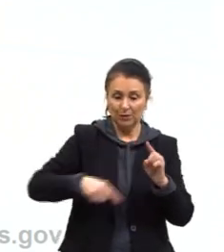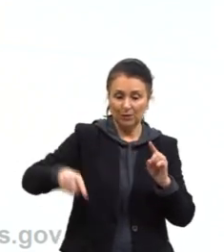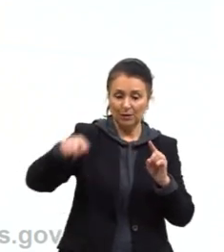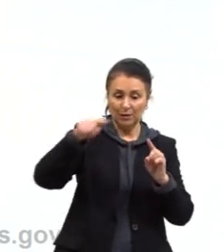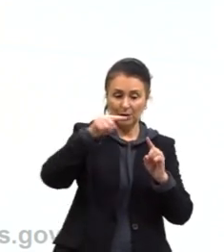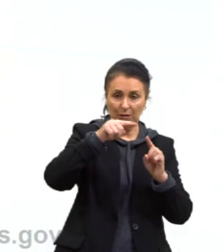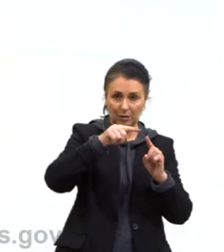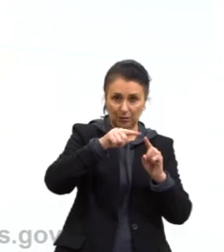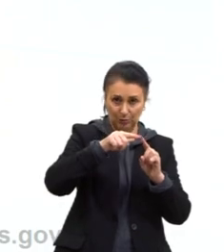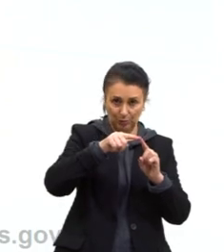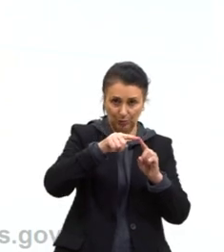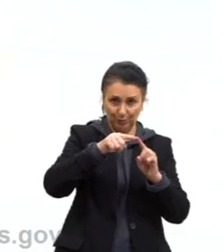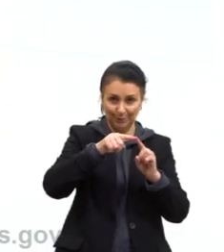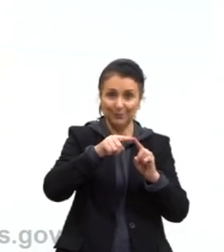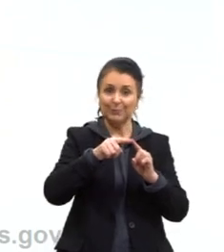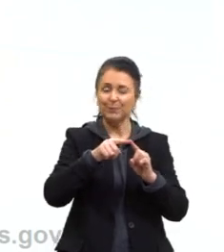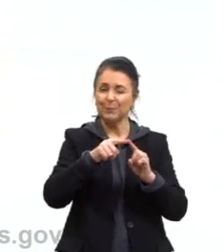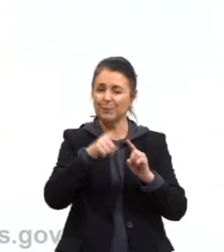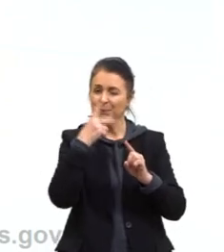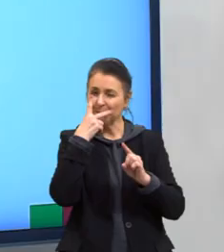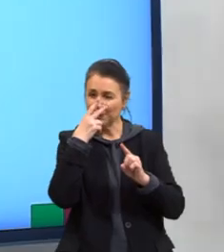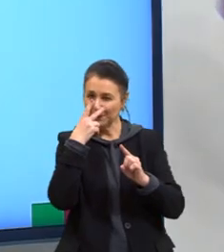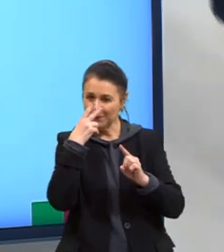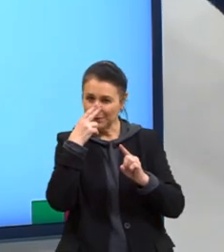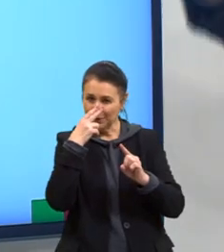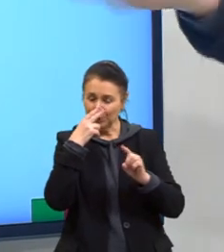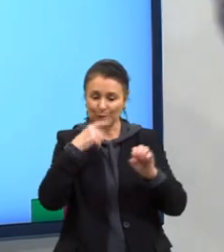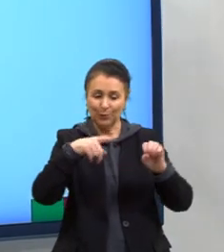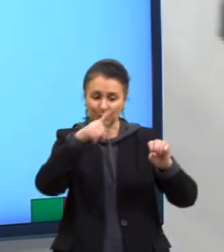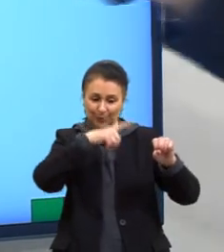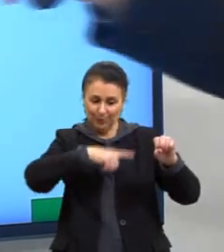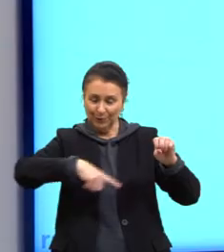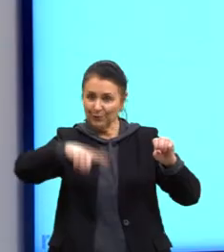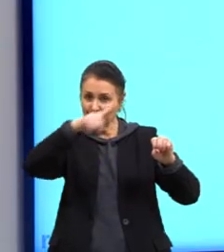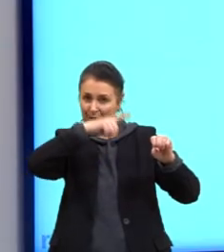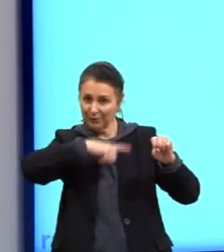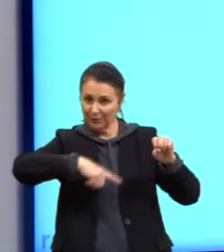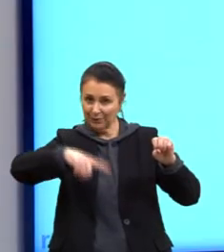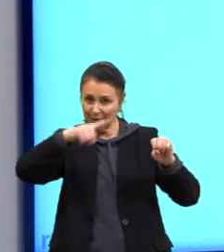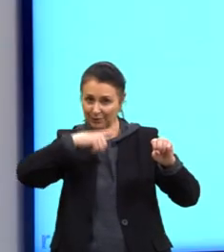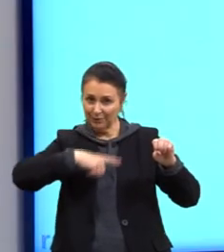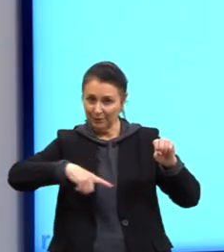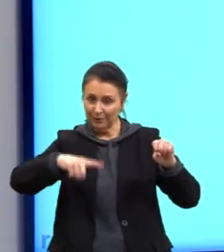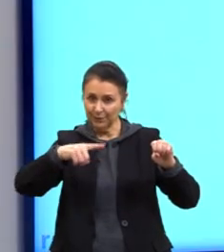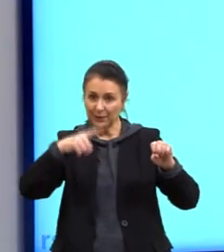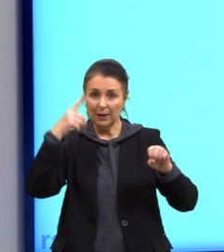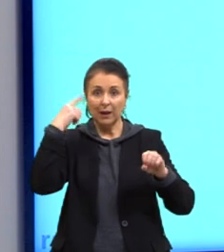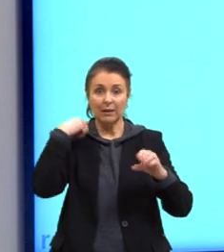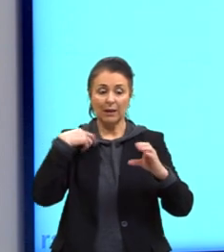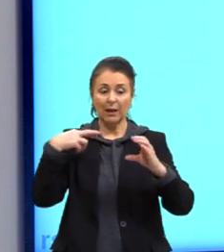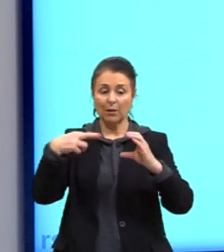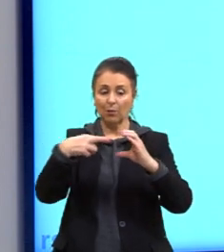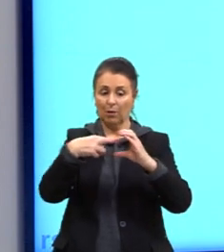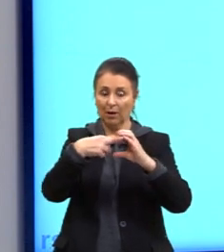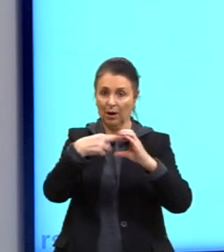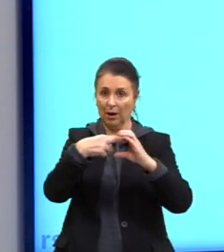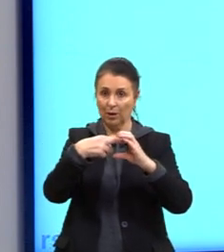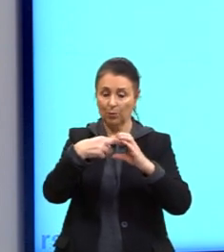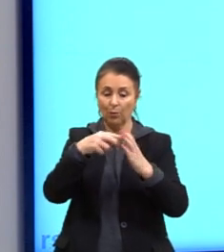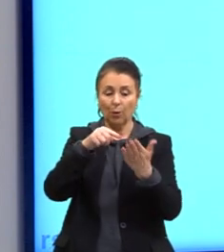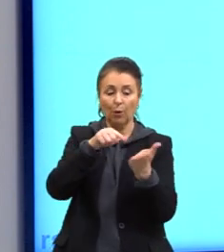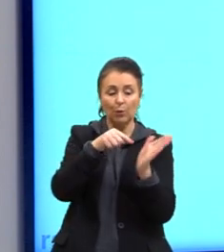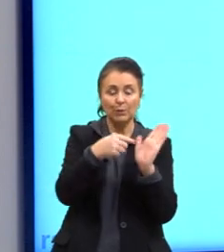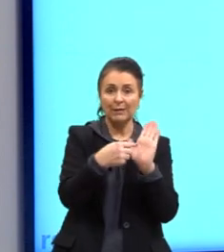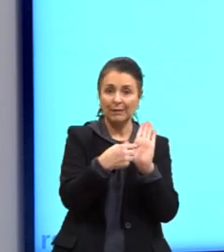simulando o movimento circular tá as necessário com a gente vai ver então raio né entre o Ponto Central